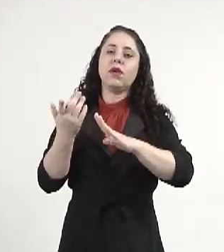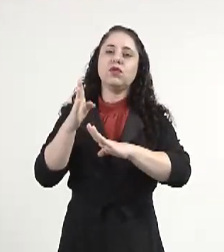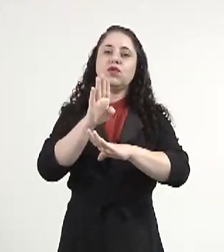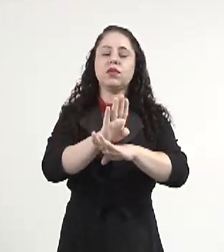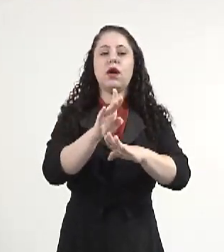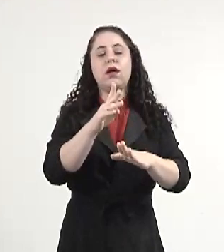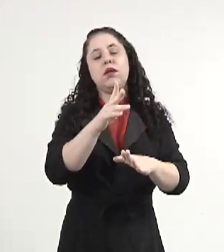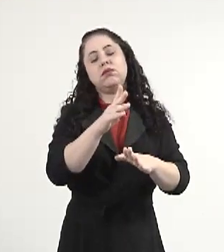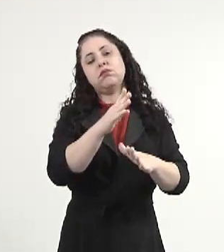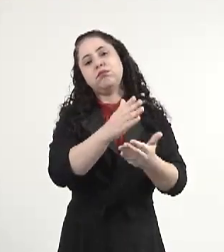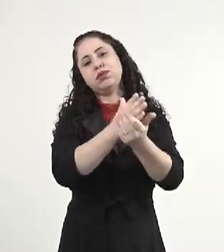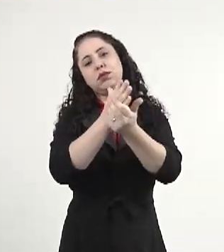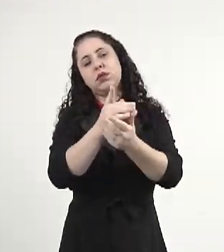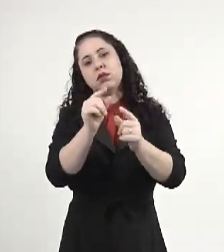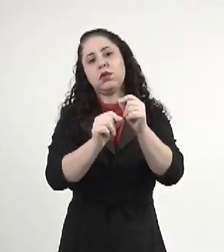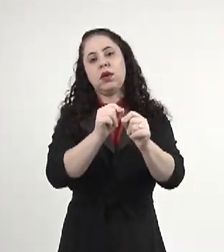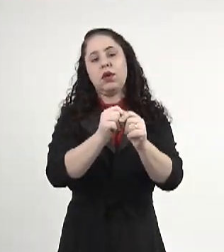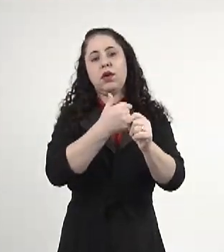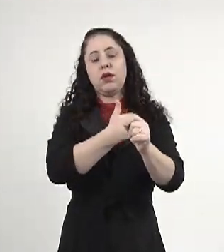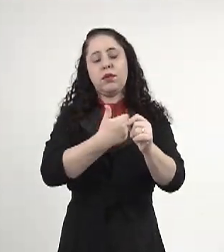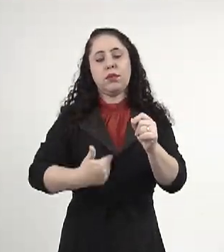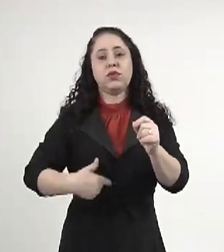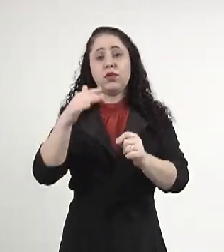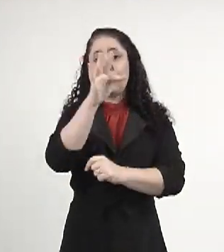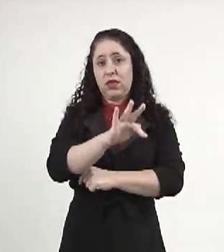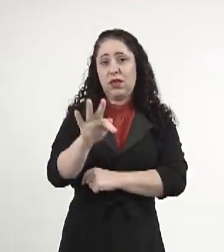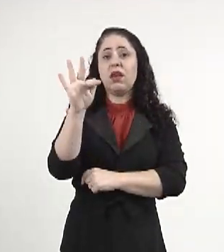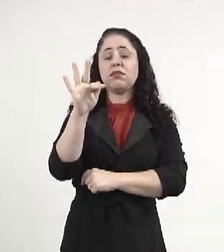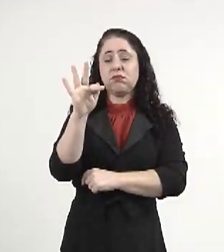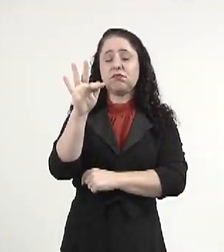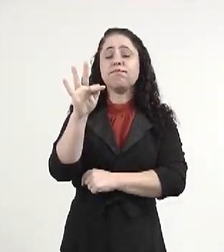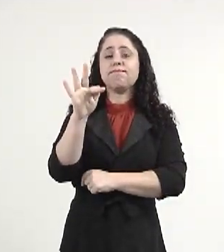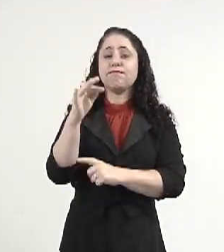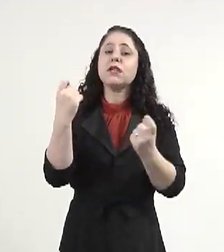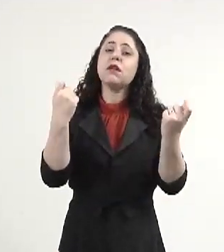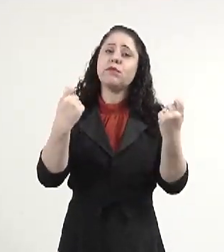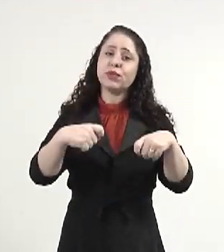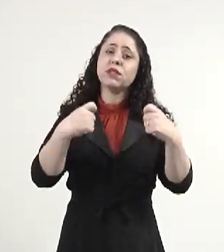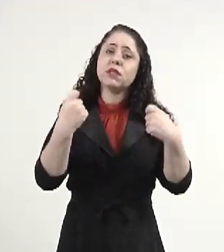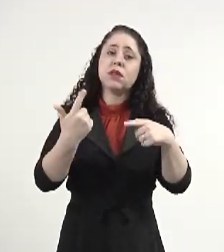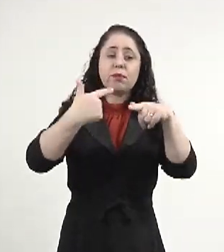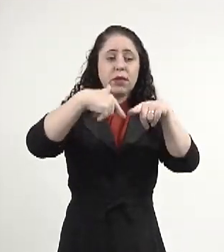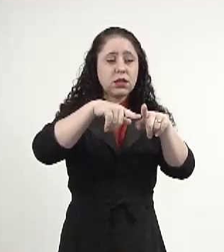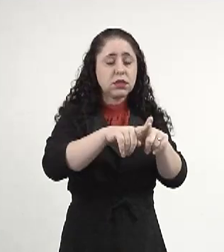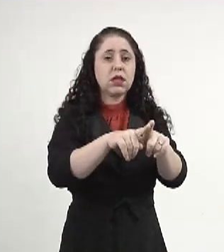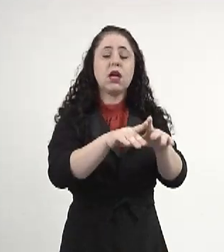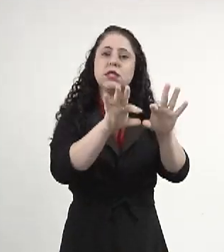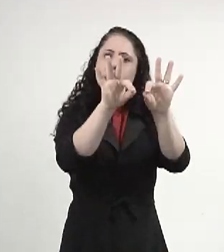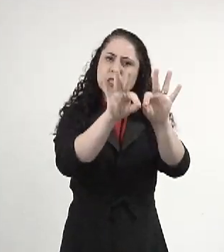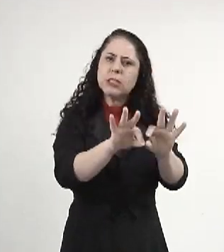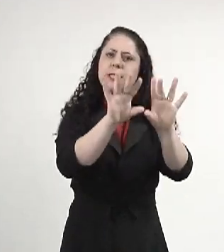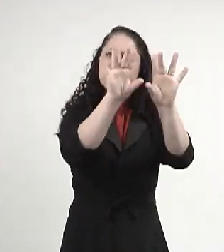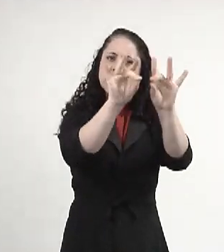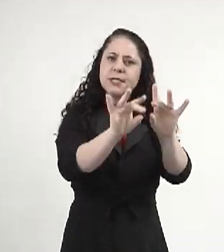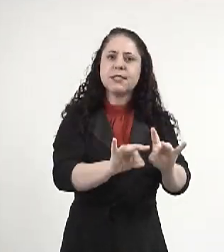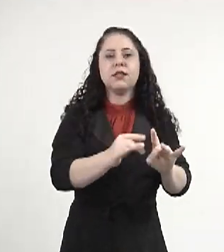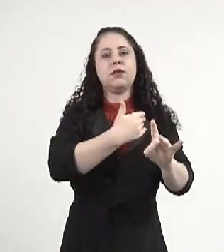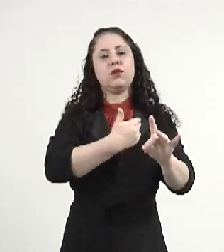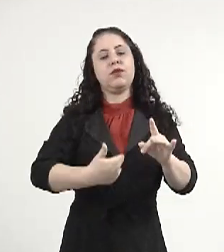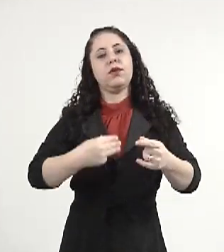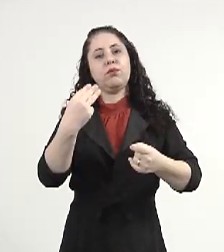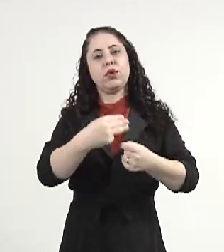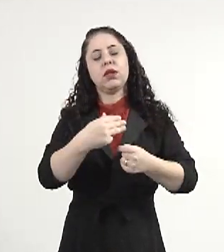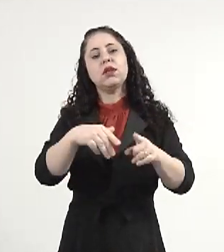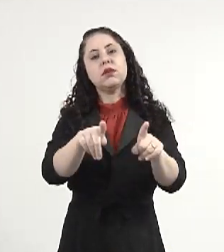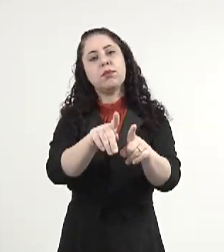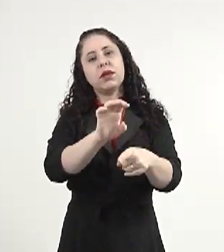ajudar nesse processo, um projeto do governo federal, mas que precisa realmente de uma parceria muito bem estabelecida com o governo municipal